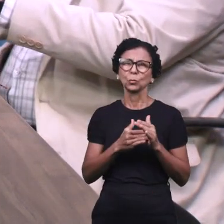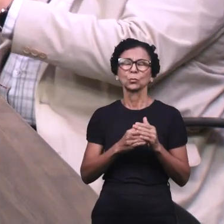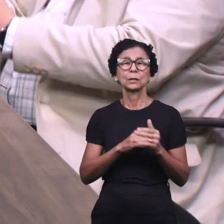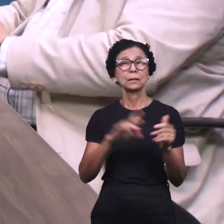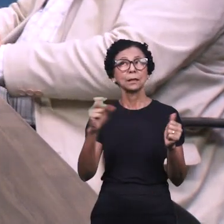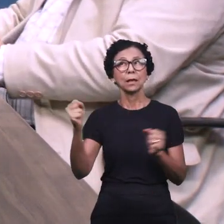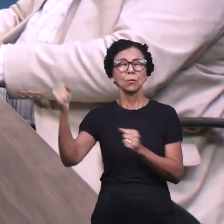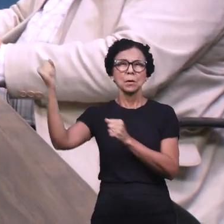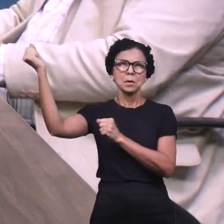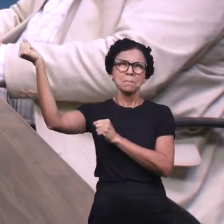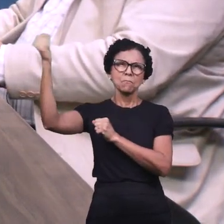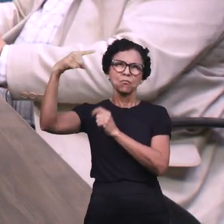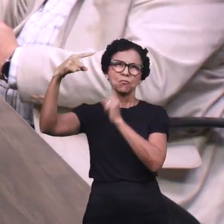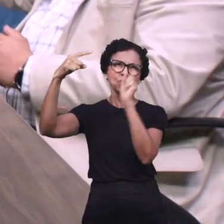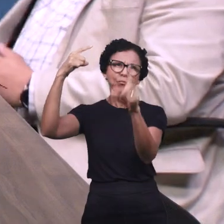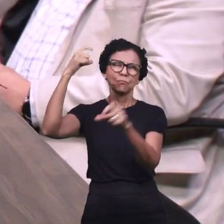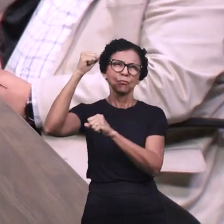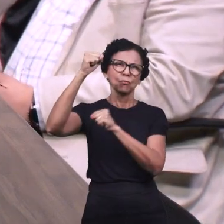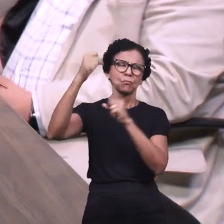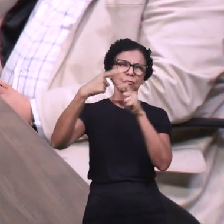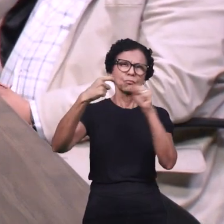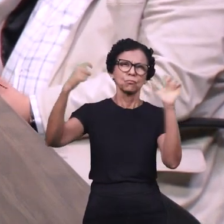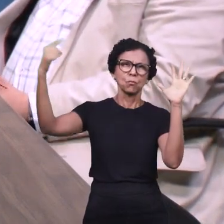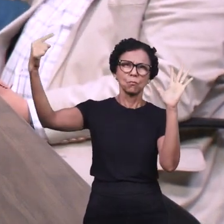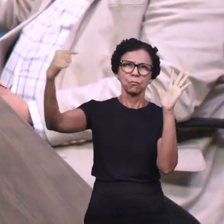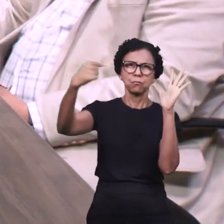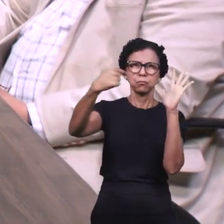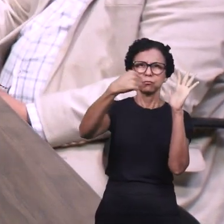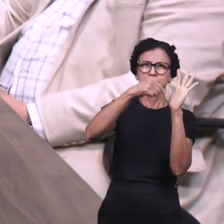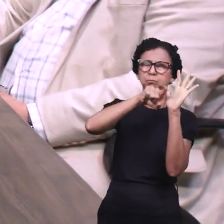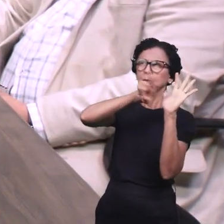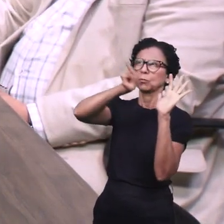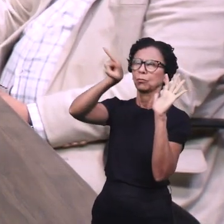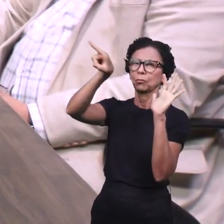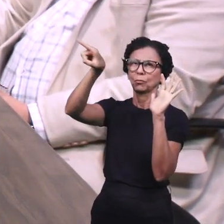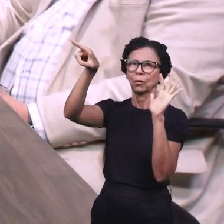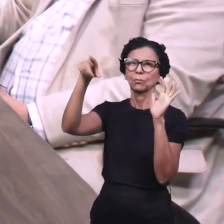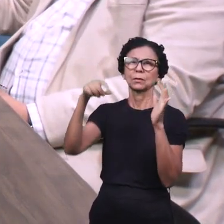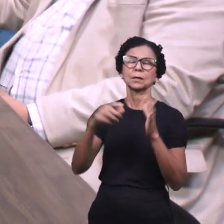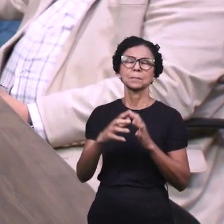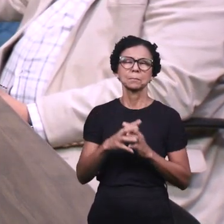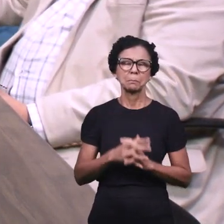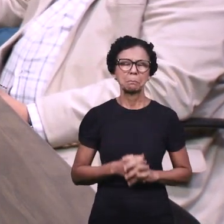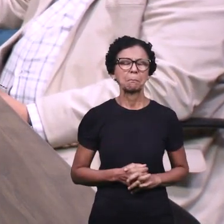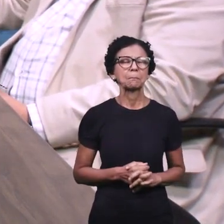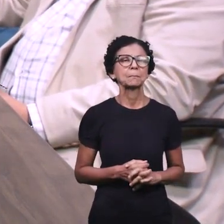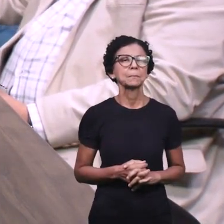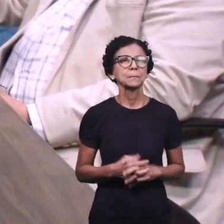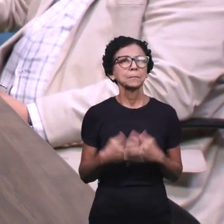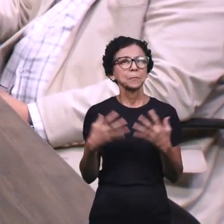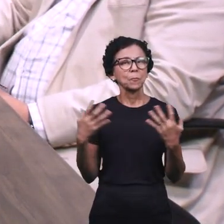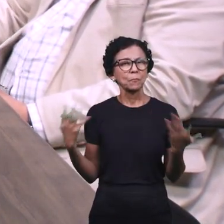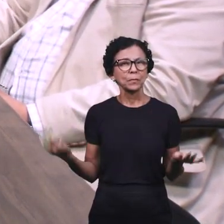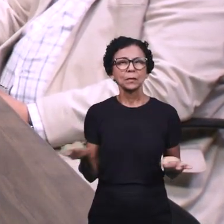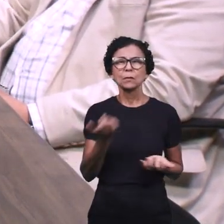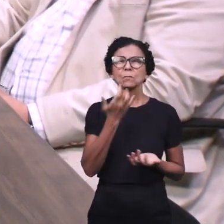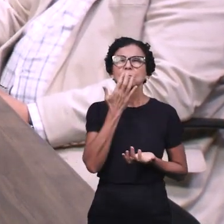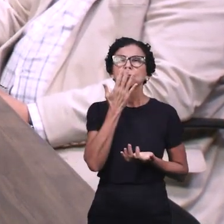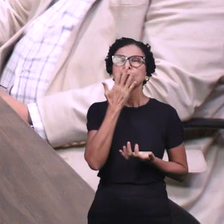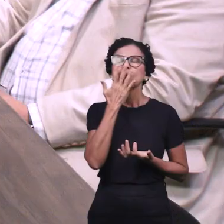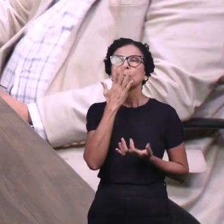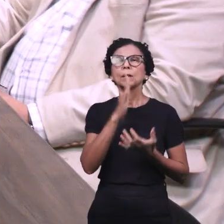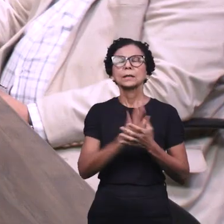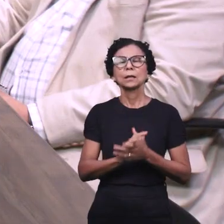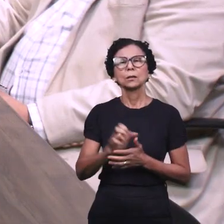para os polos. E aí cria isso aqui, que são as auroras. No caso, boreal no norte e austral